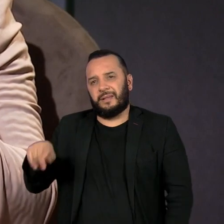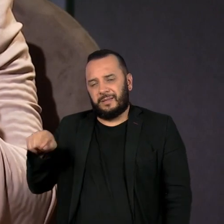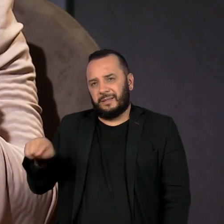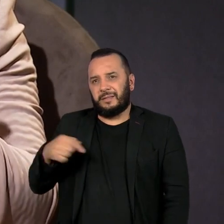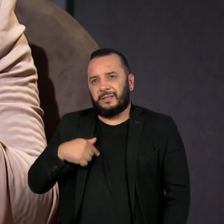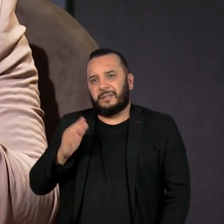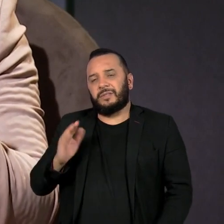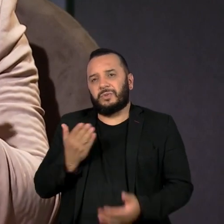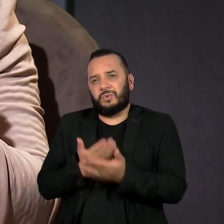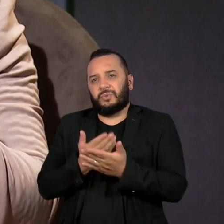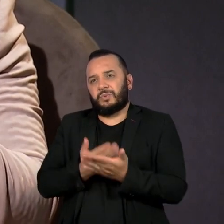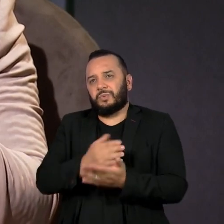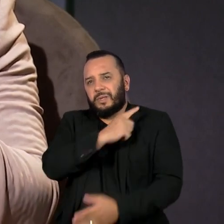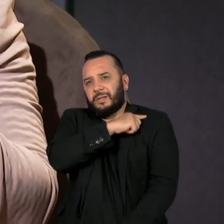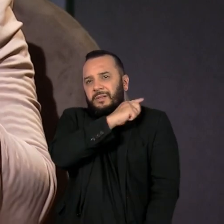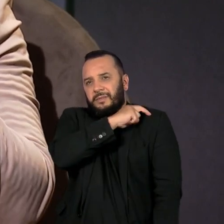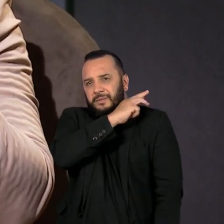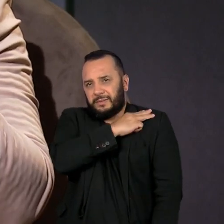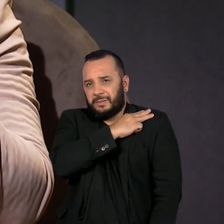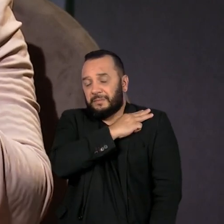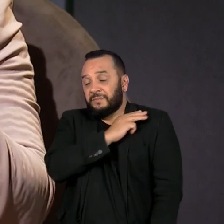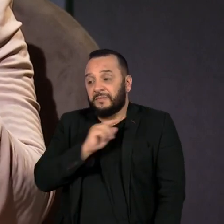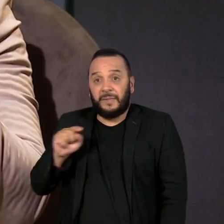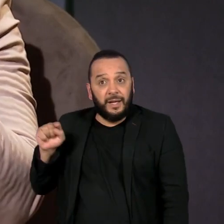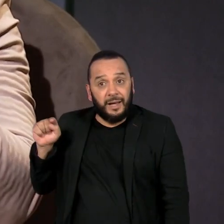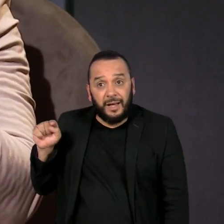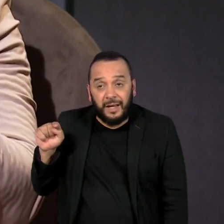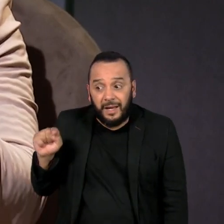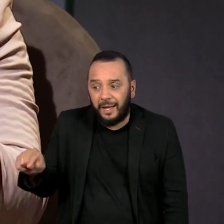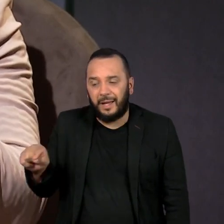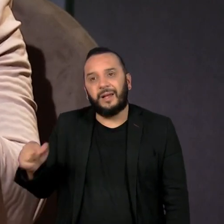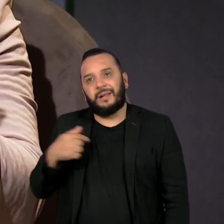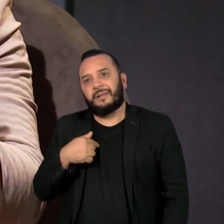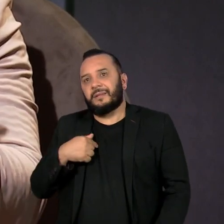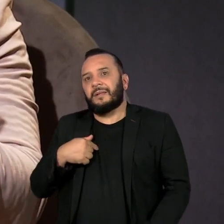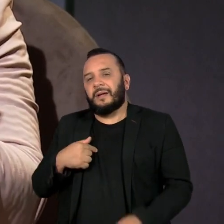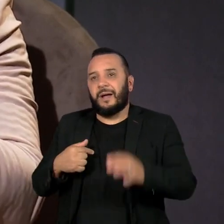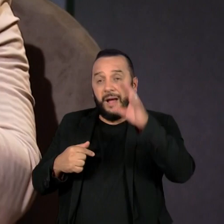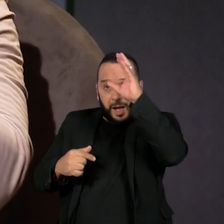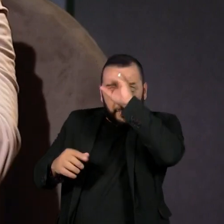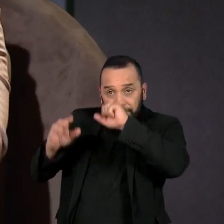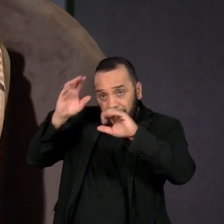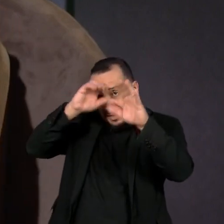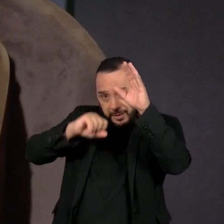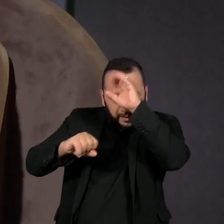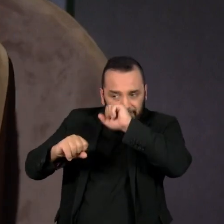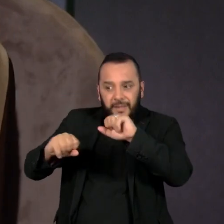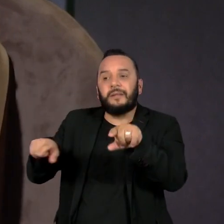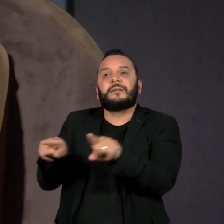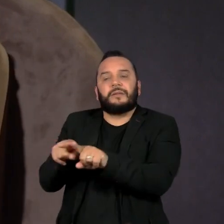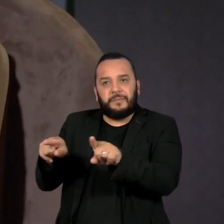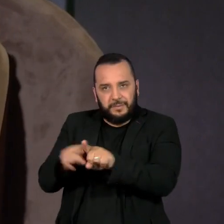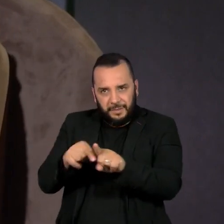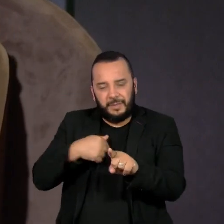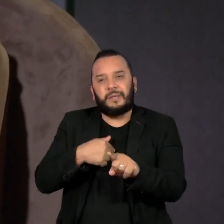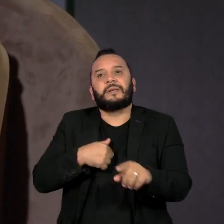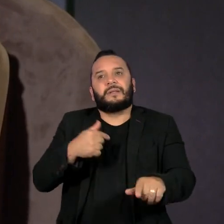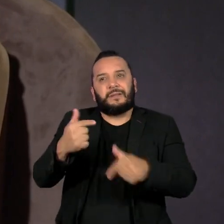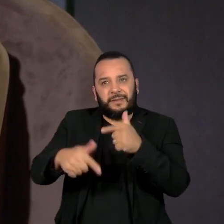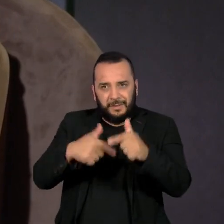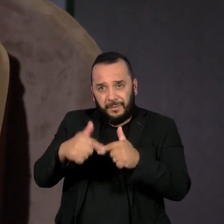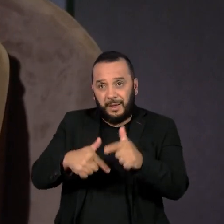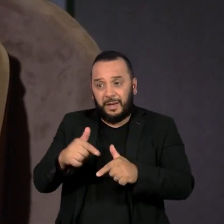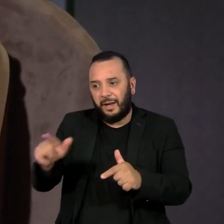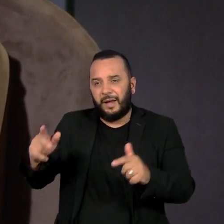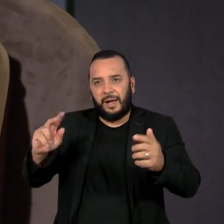tenha condições necessárias, que não precisa sair, reduzir a evasão e trabalhar, ela vai por esse ensino superior